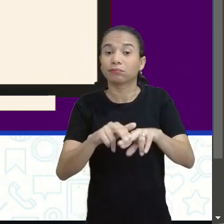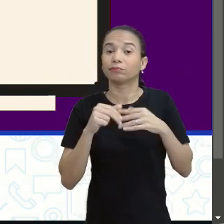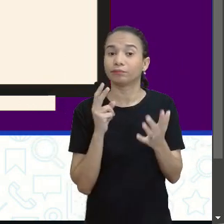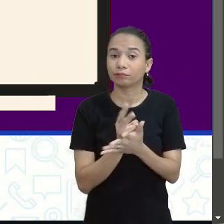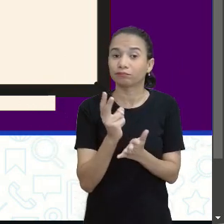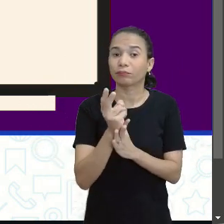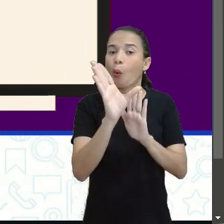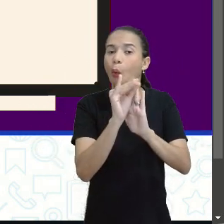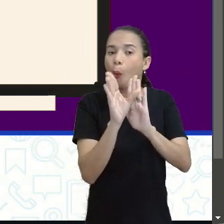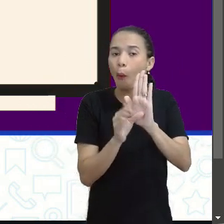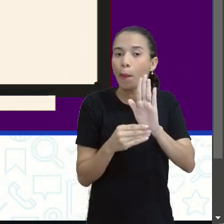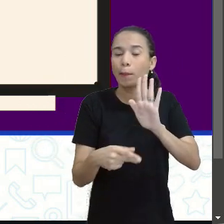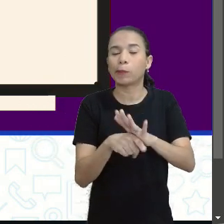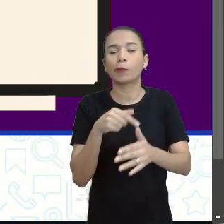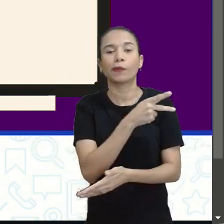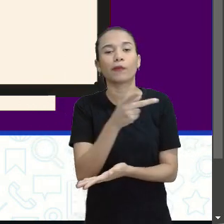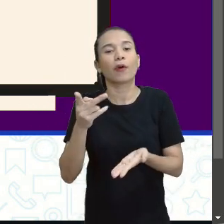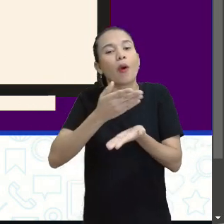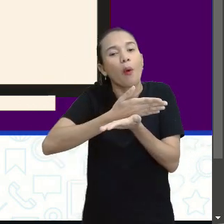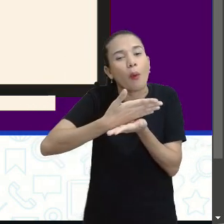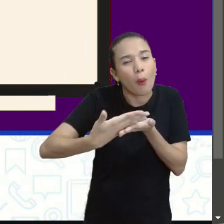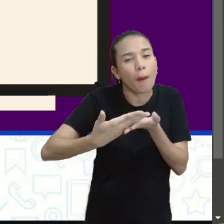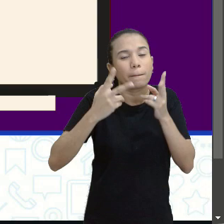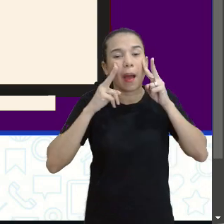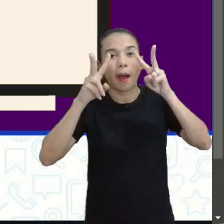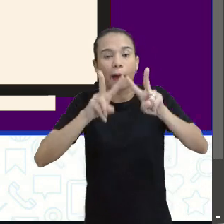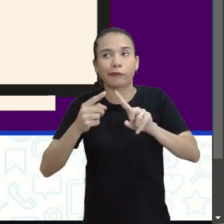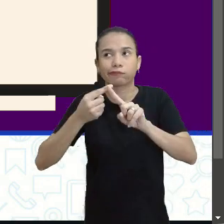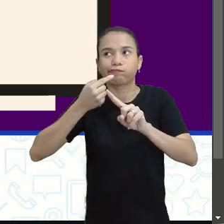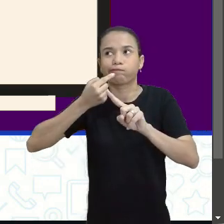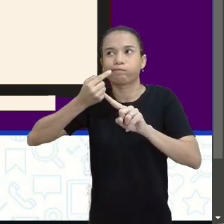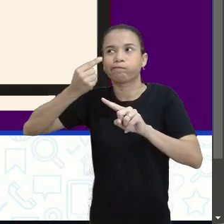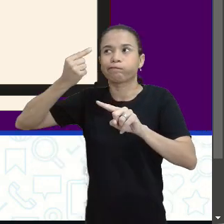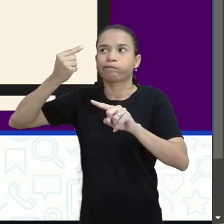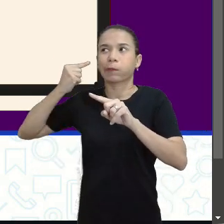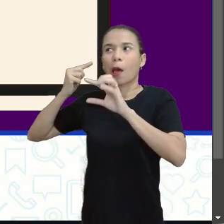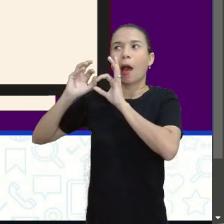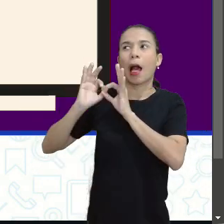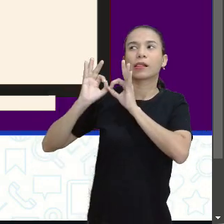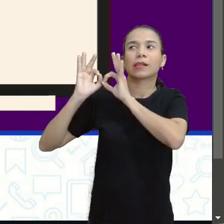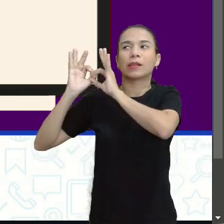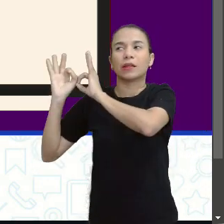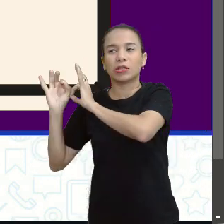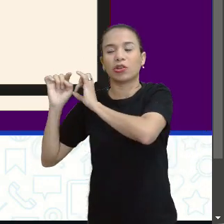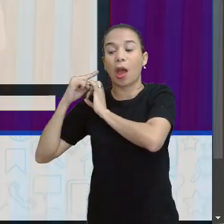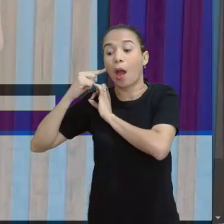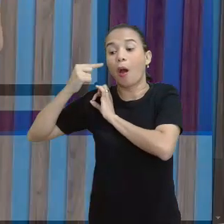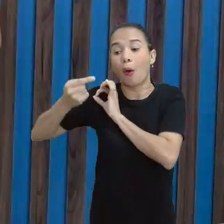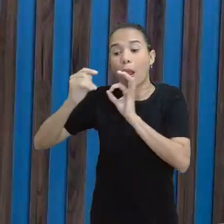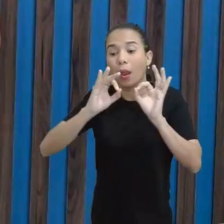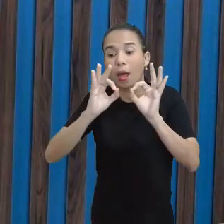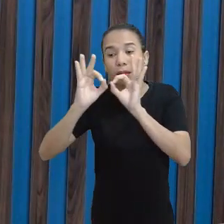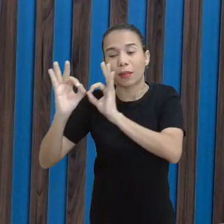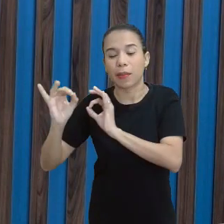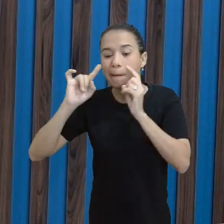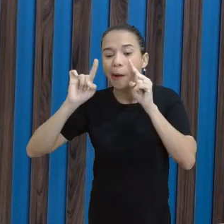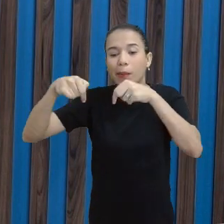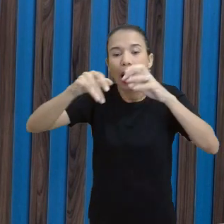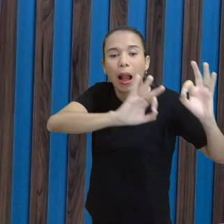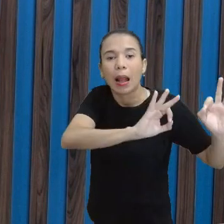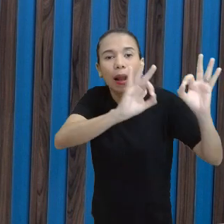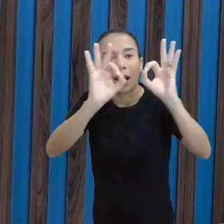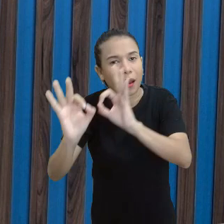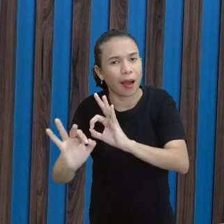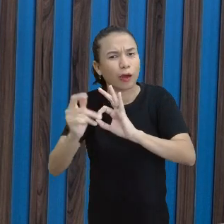para que vocês comecem a voltar às aulas caso vocês tenham perdido. Tem gente que talvez esteja chegando